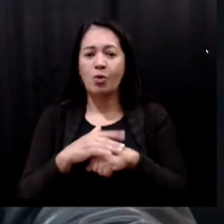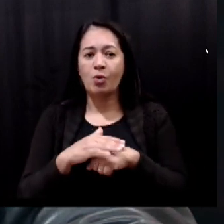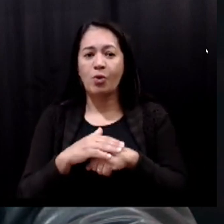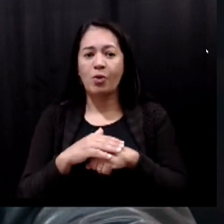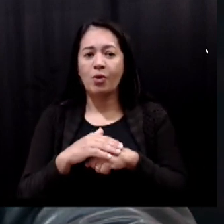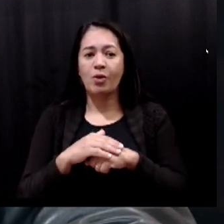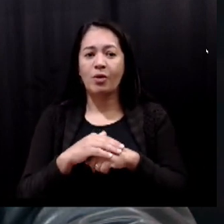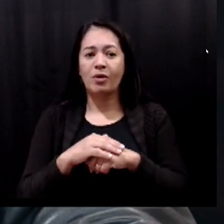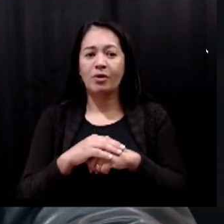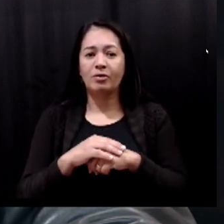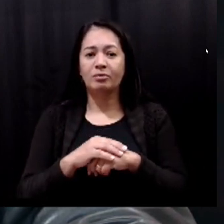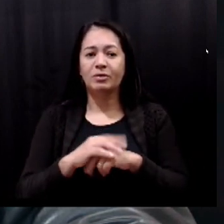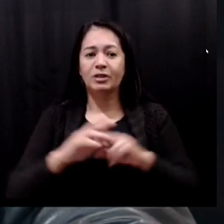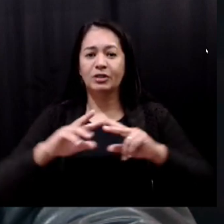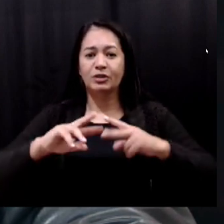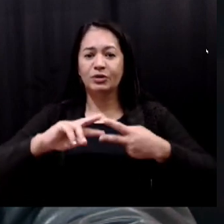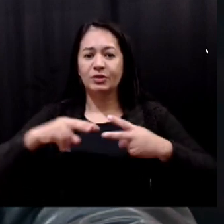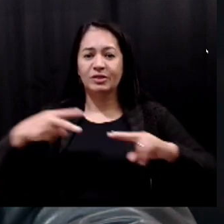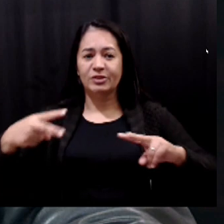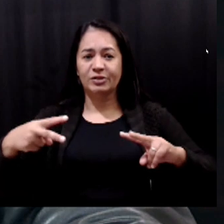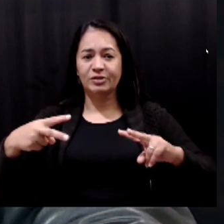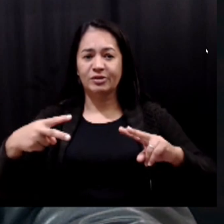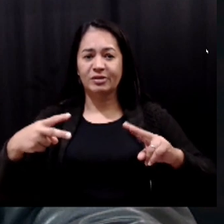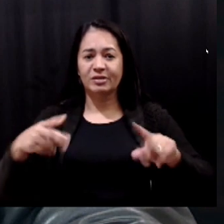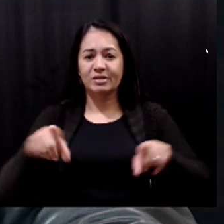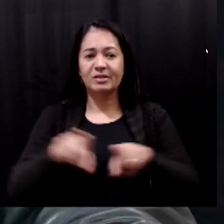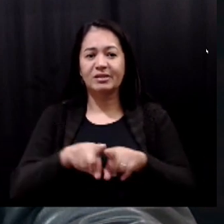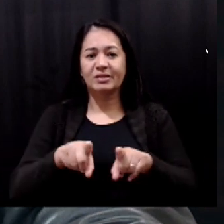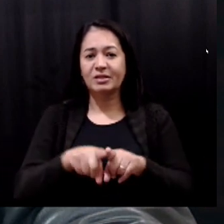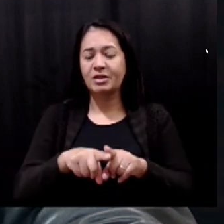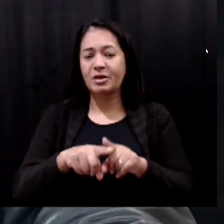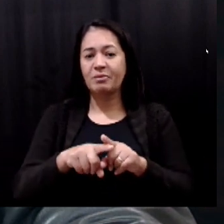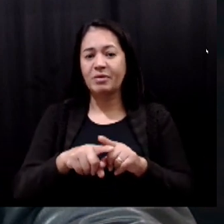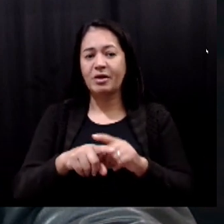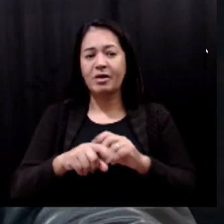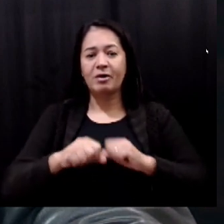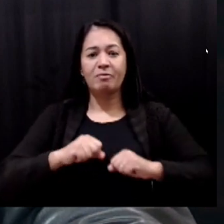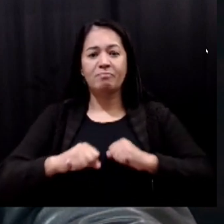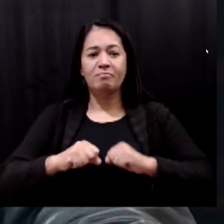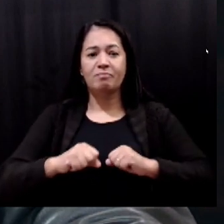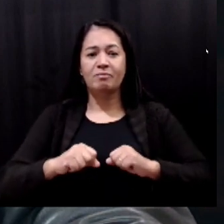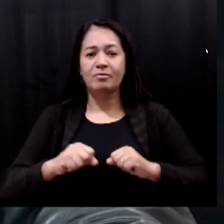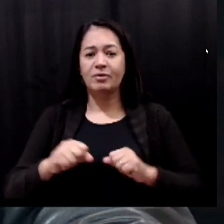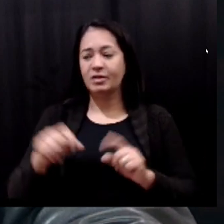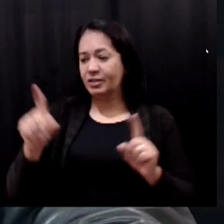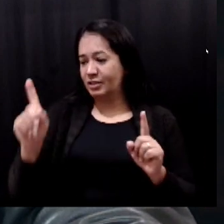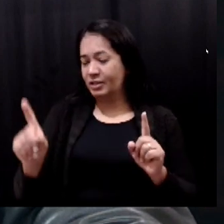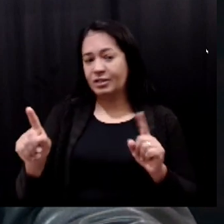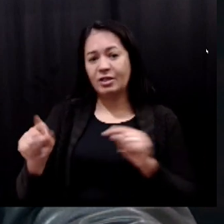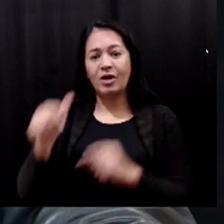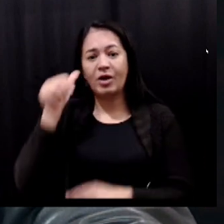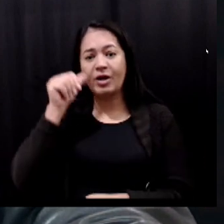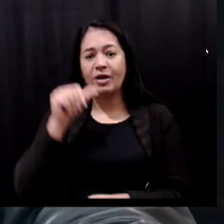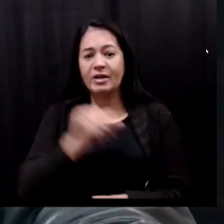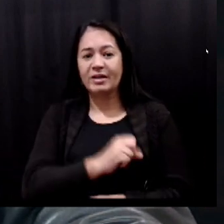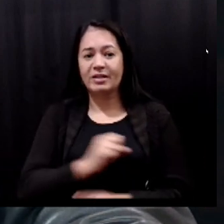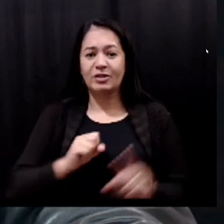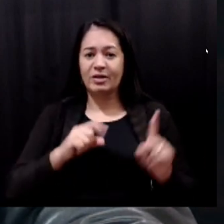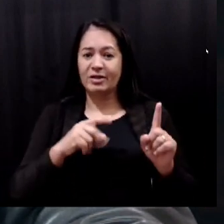acabou se manifestando precocemente após a morte da sogra de quem ela